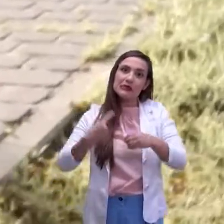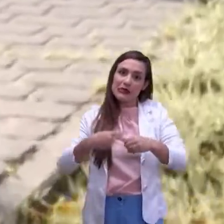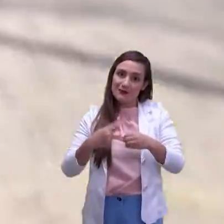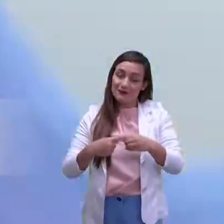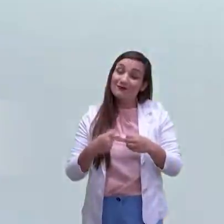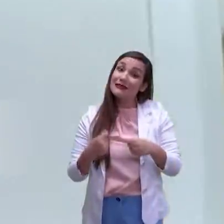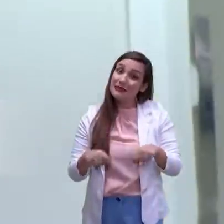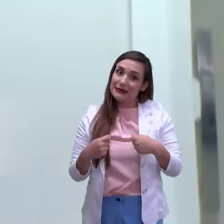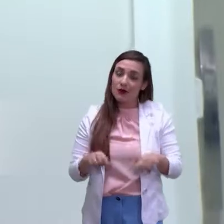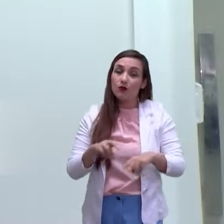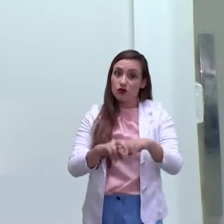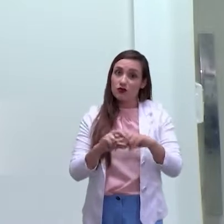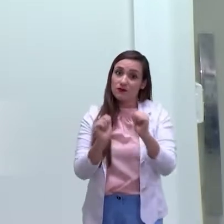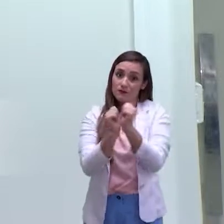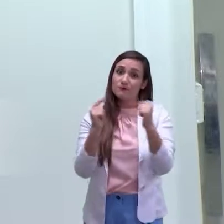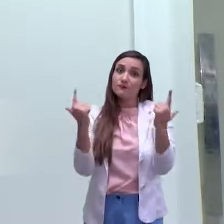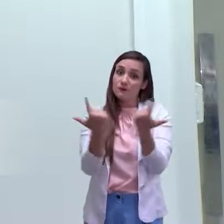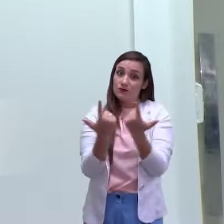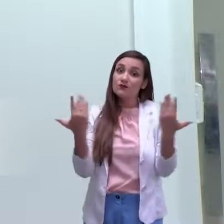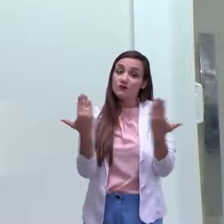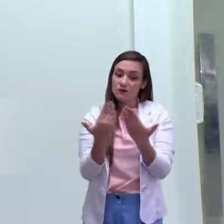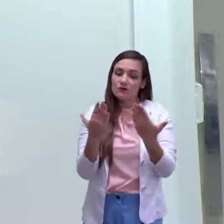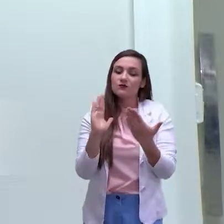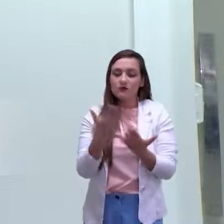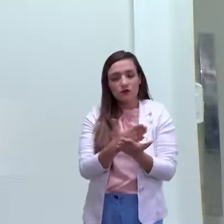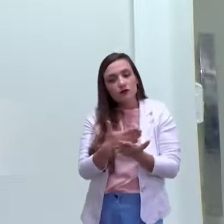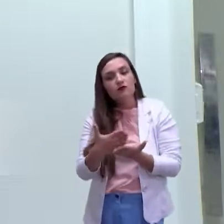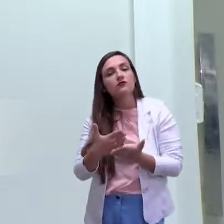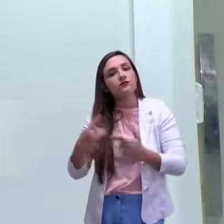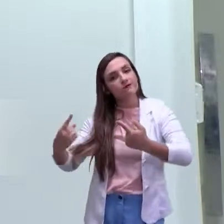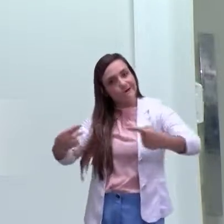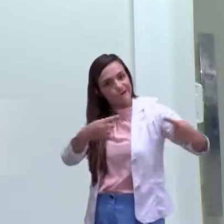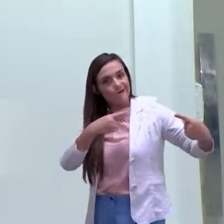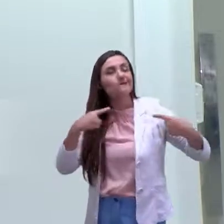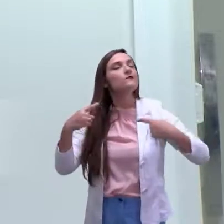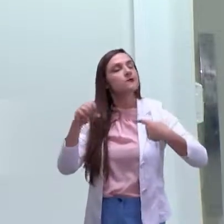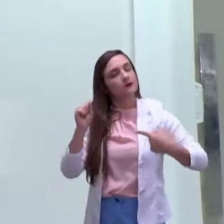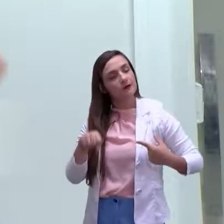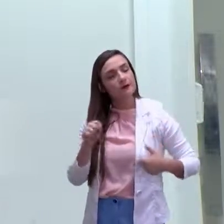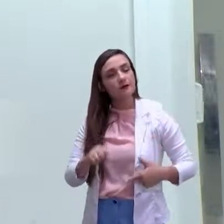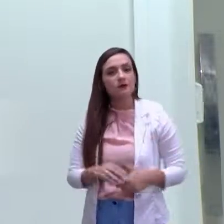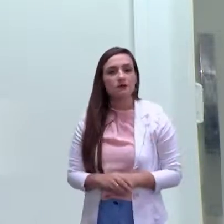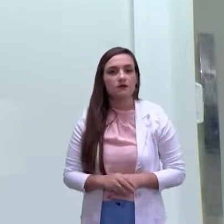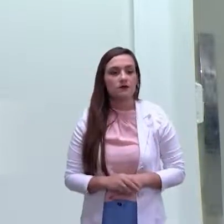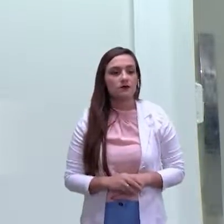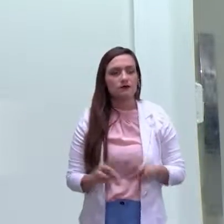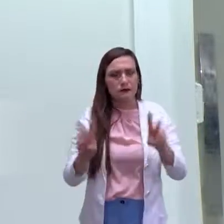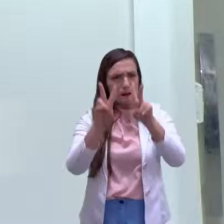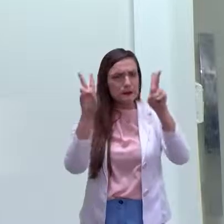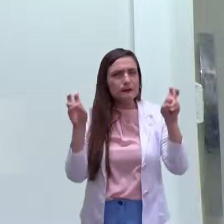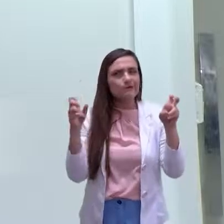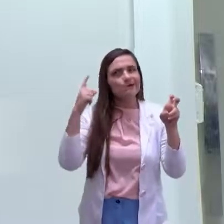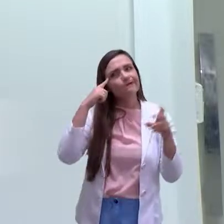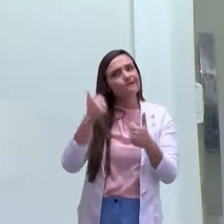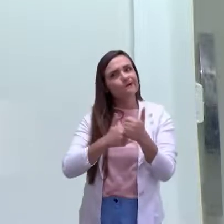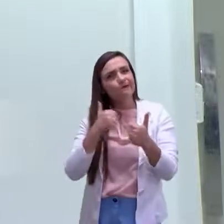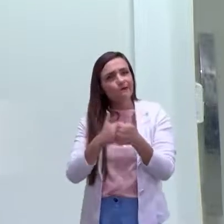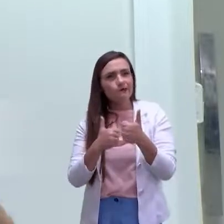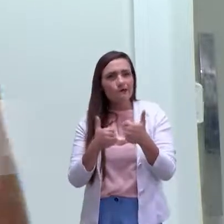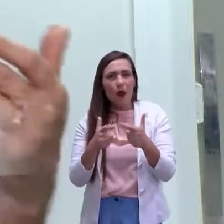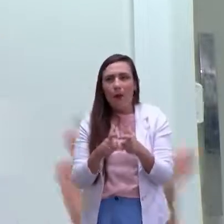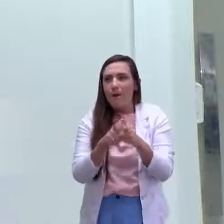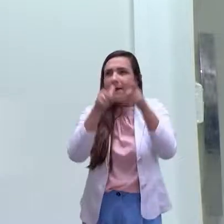é fundamental. E a Assembleia Legislativa está puxando essa discussão para debater,